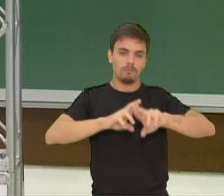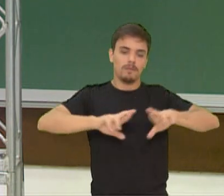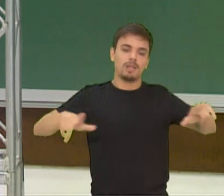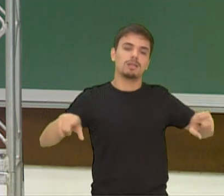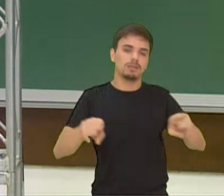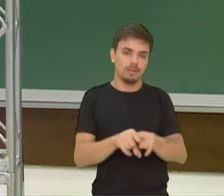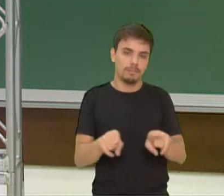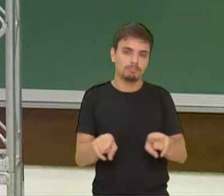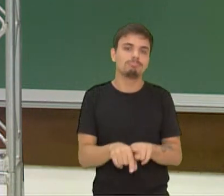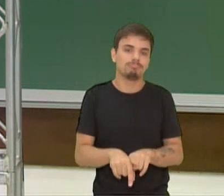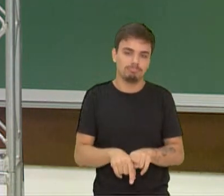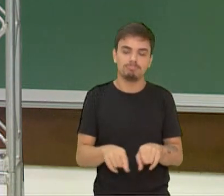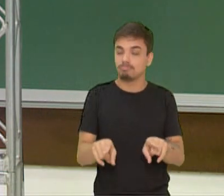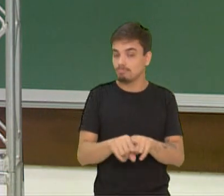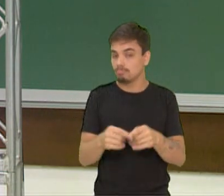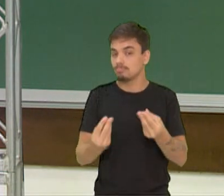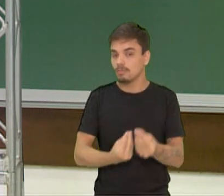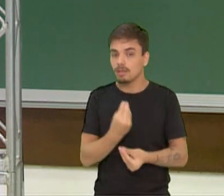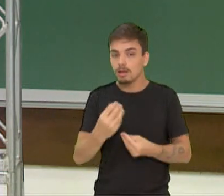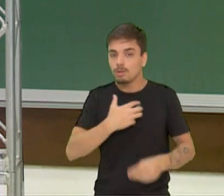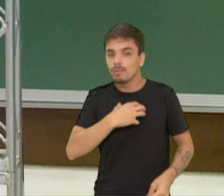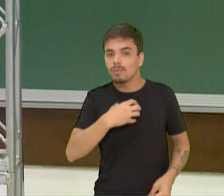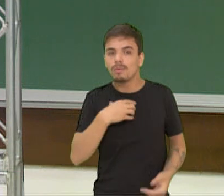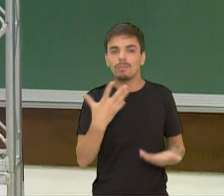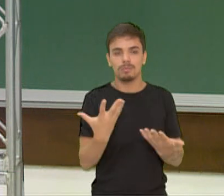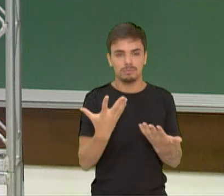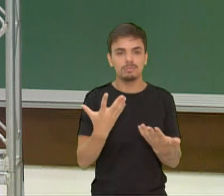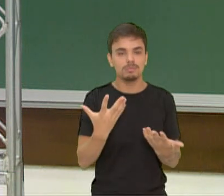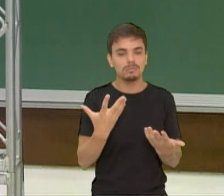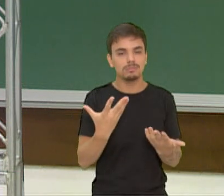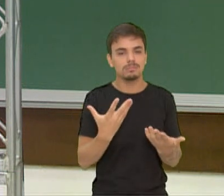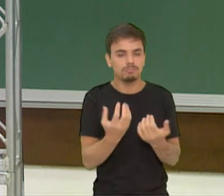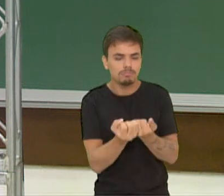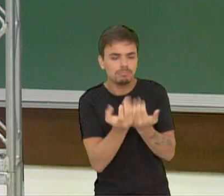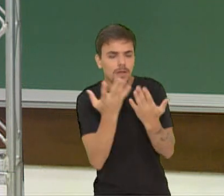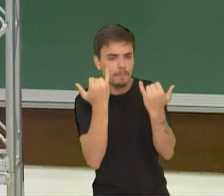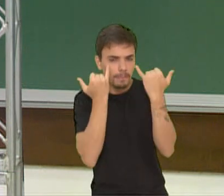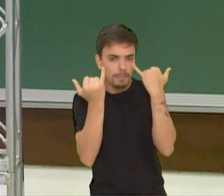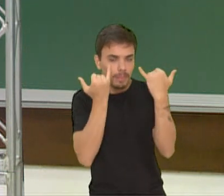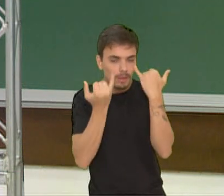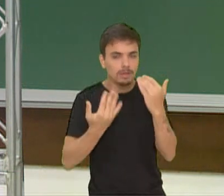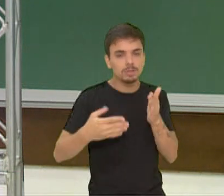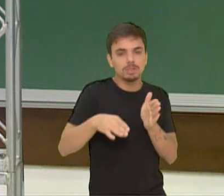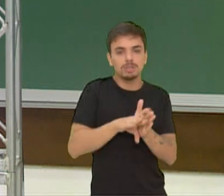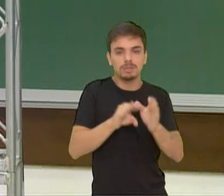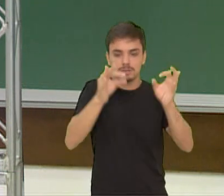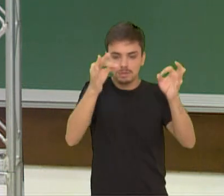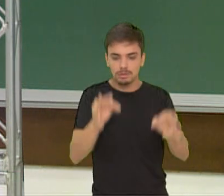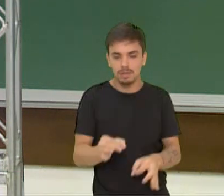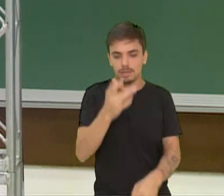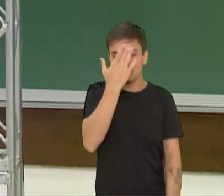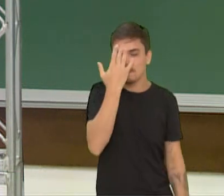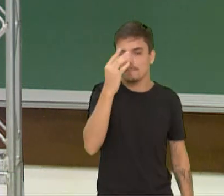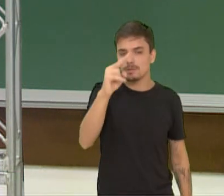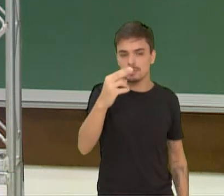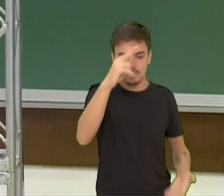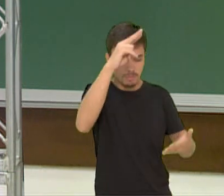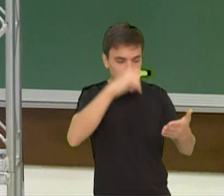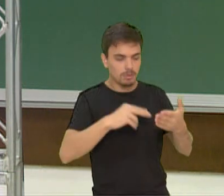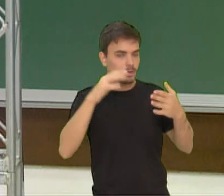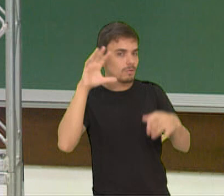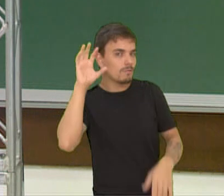diferenciado, certo? Um manejo de passar as informações que chegue até quem está